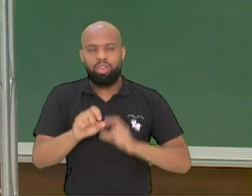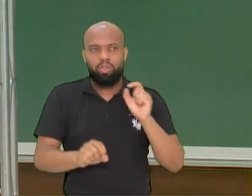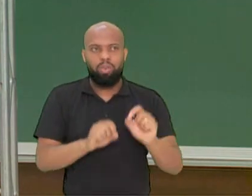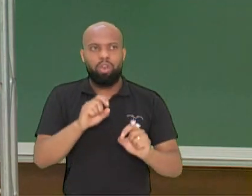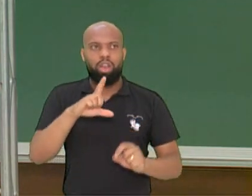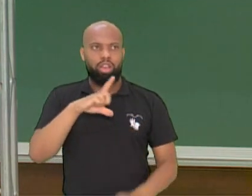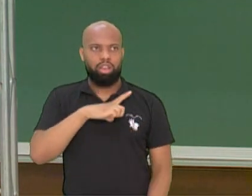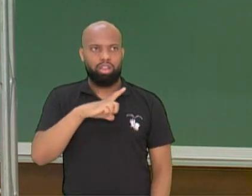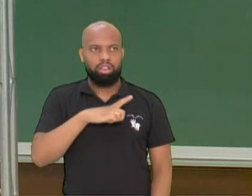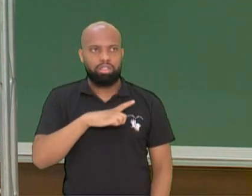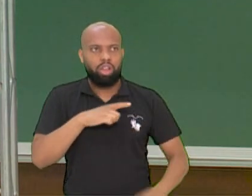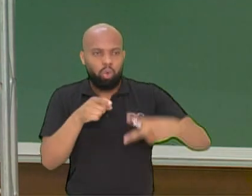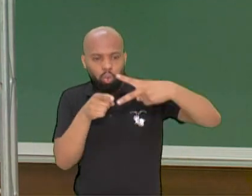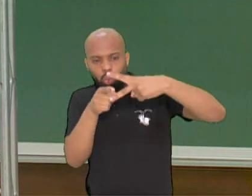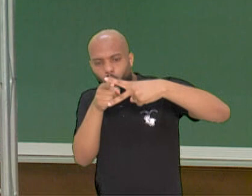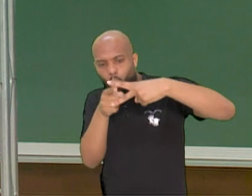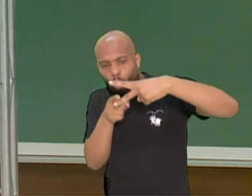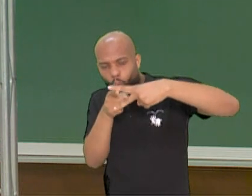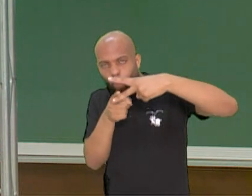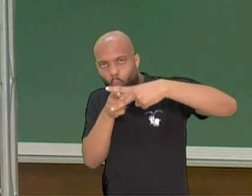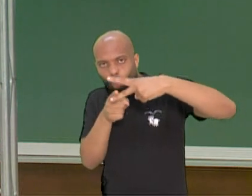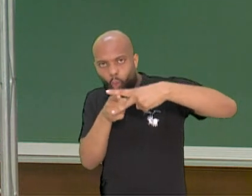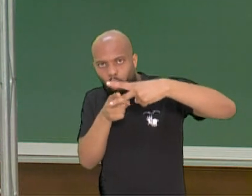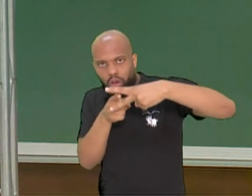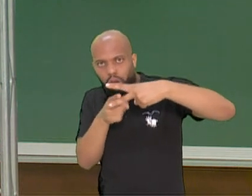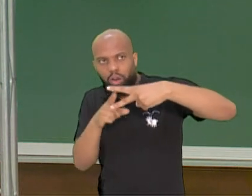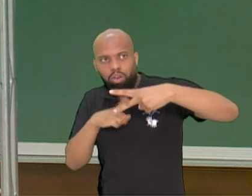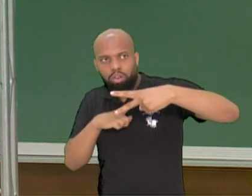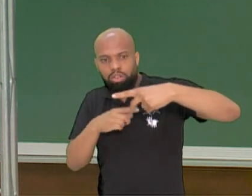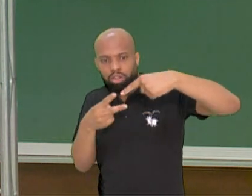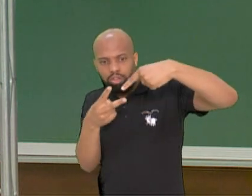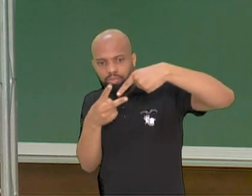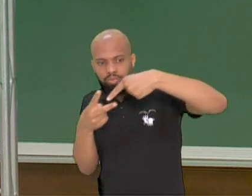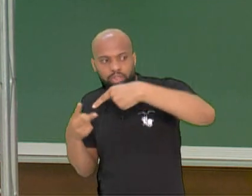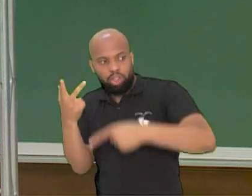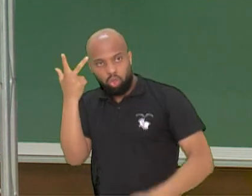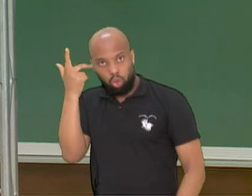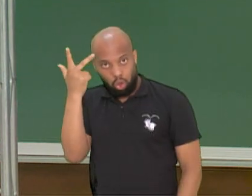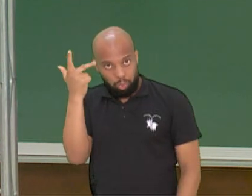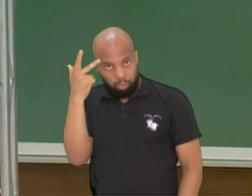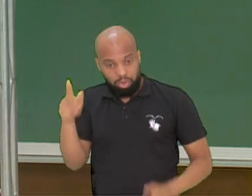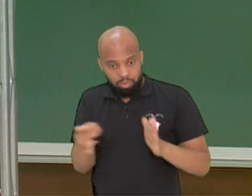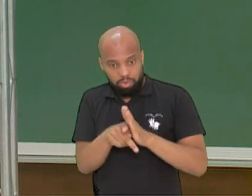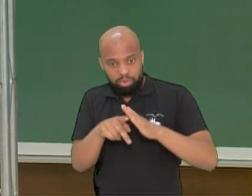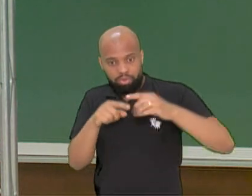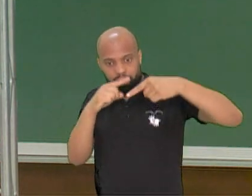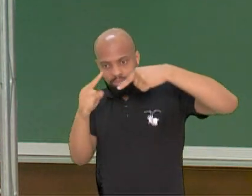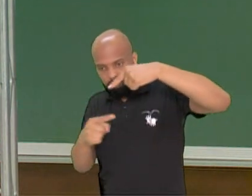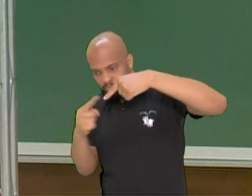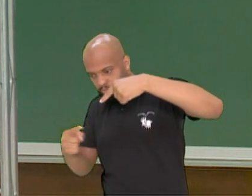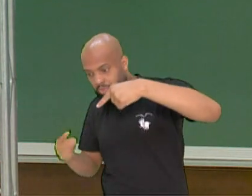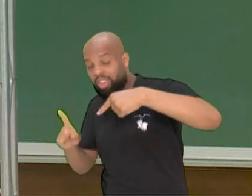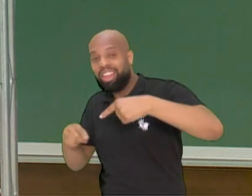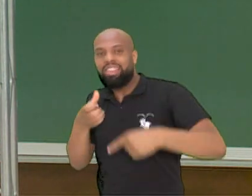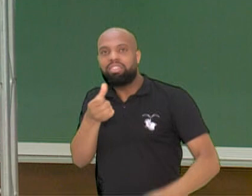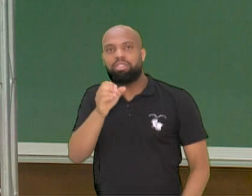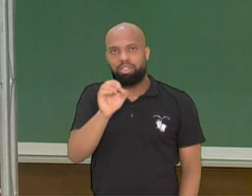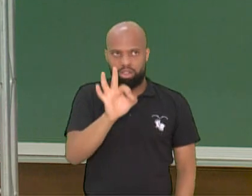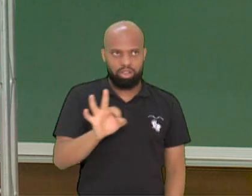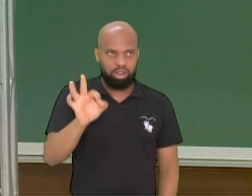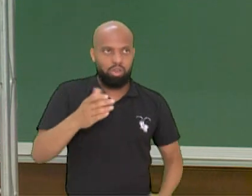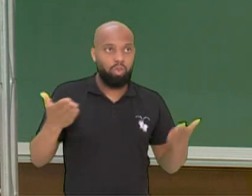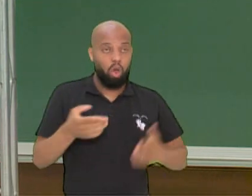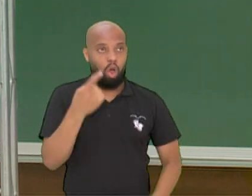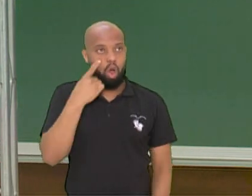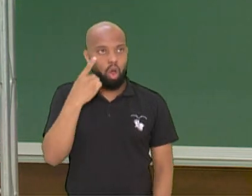relação à normal, que passa ao eixo principal da solenoide, de 60 graus. Então